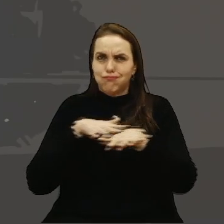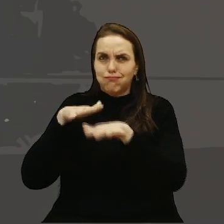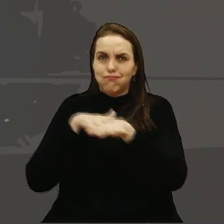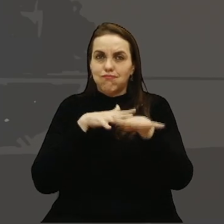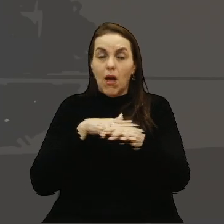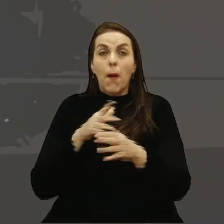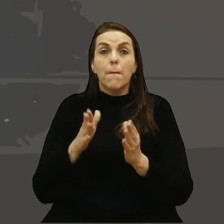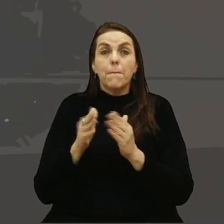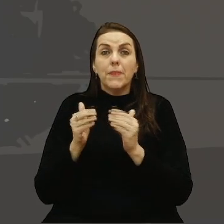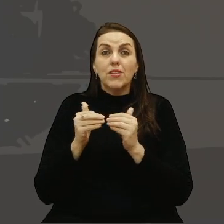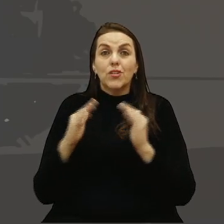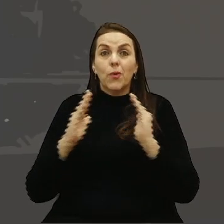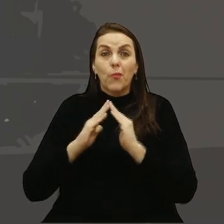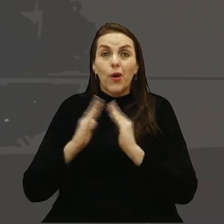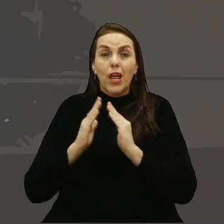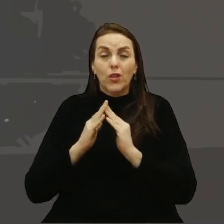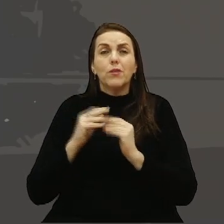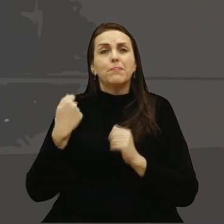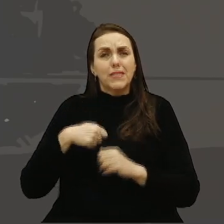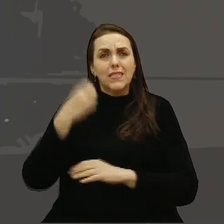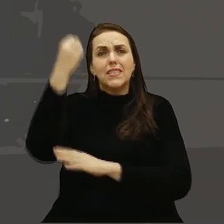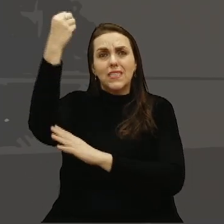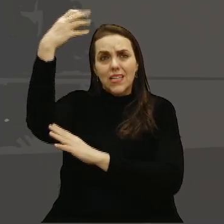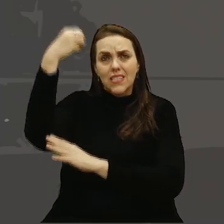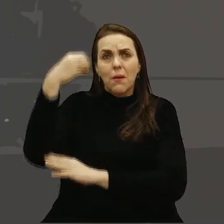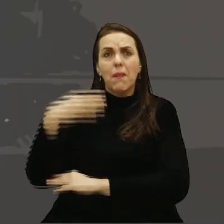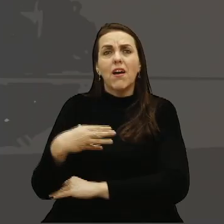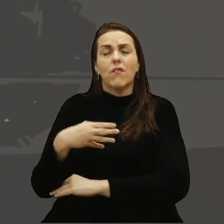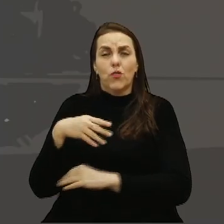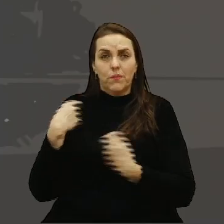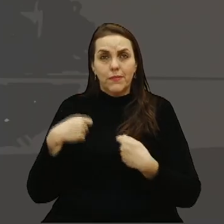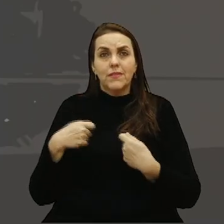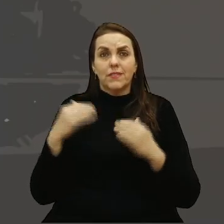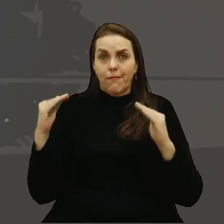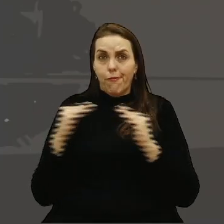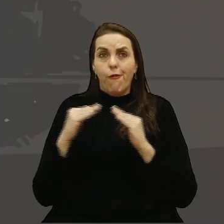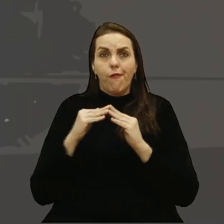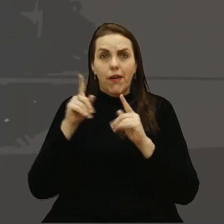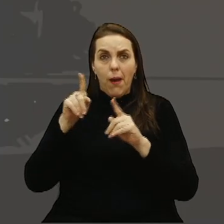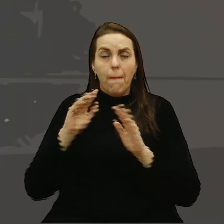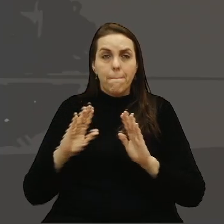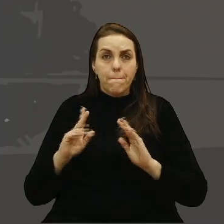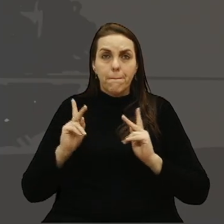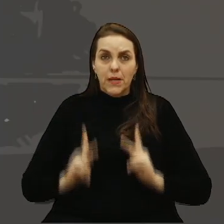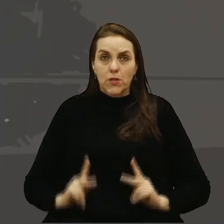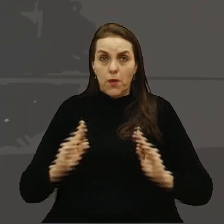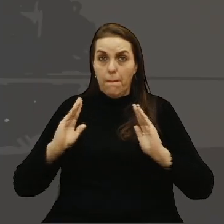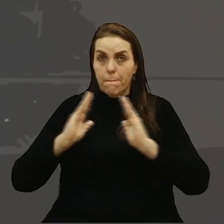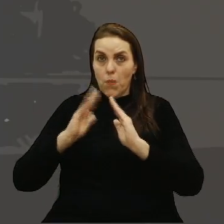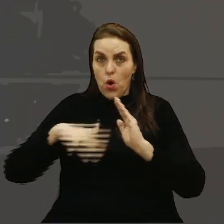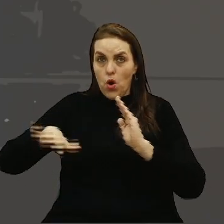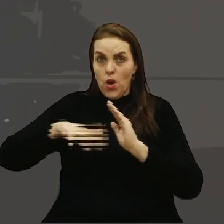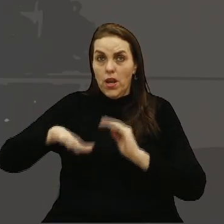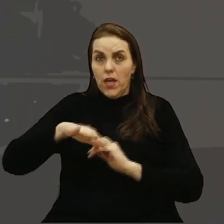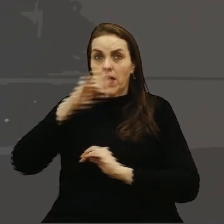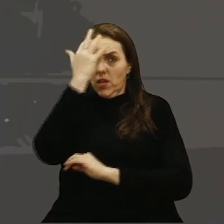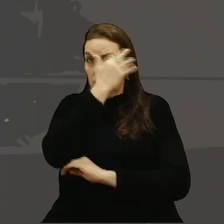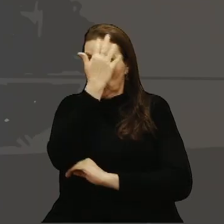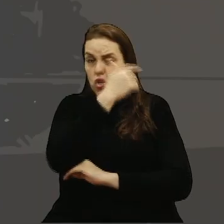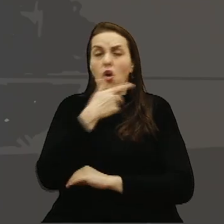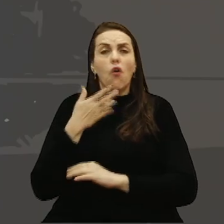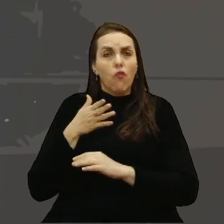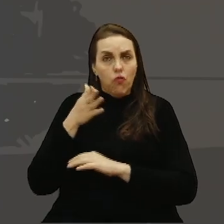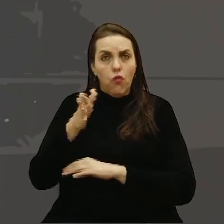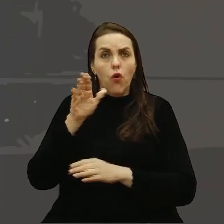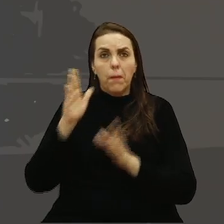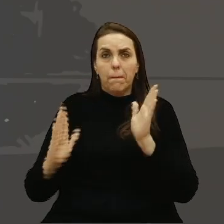fazem, colegas, é por um semáforo, inclusive, de acordo com os moradores, né? De acordo com os moradores, o prefeito já esteve lá no período eleitoral prometendo esse